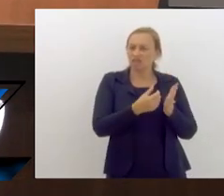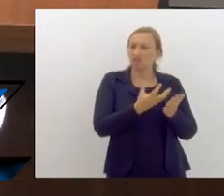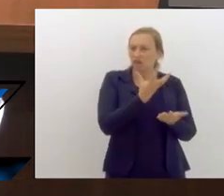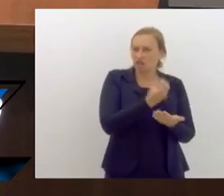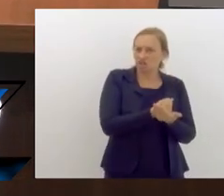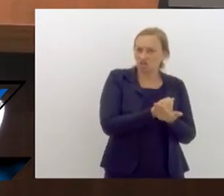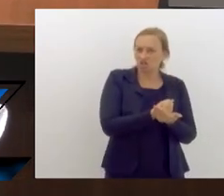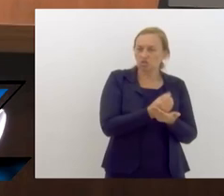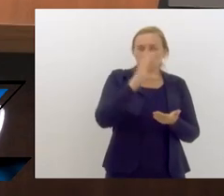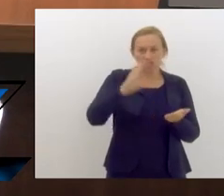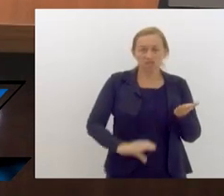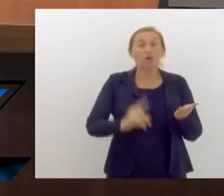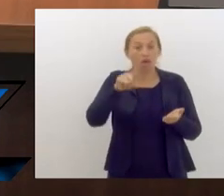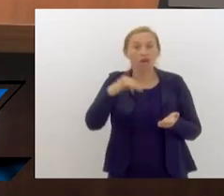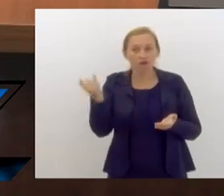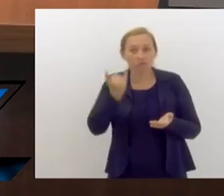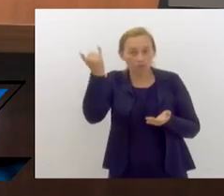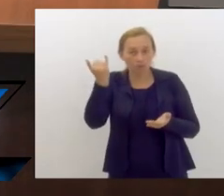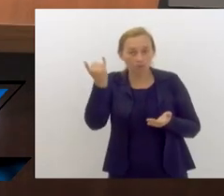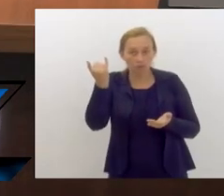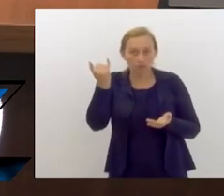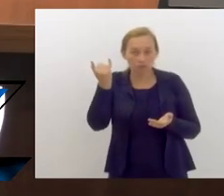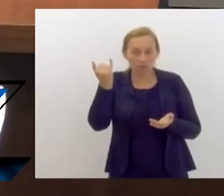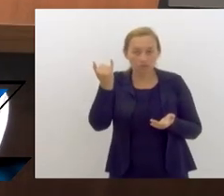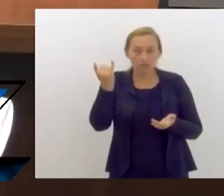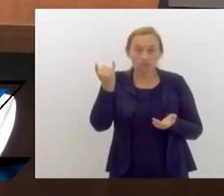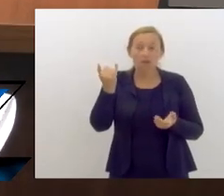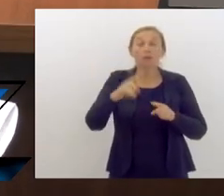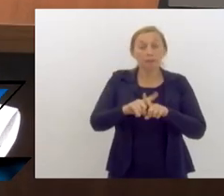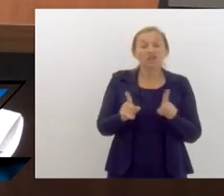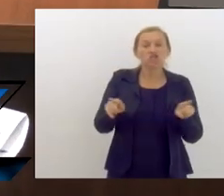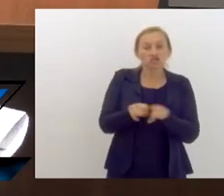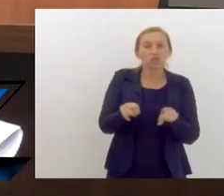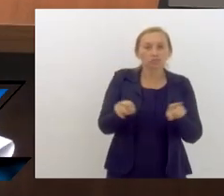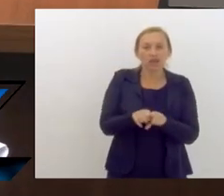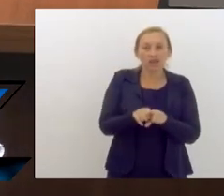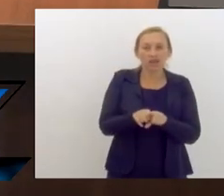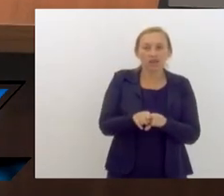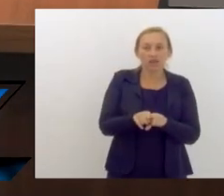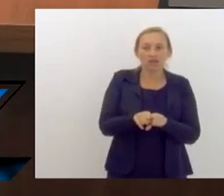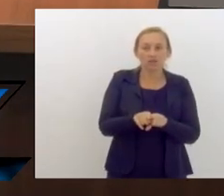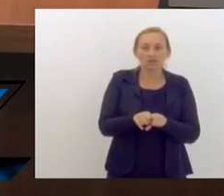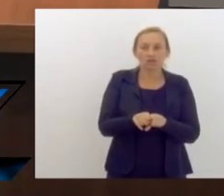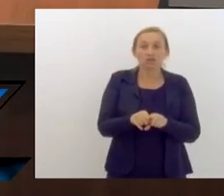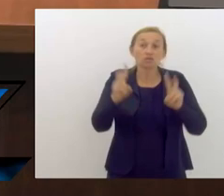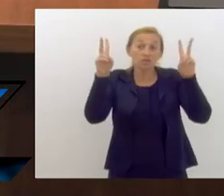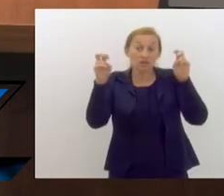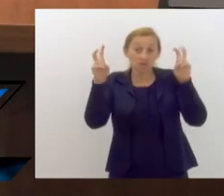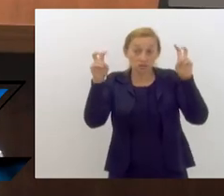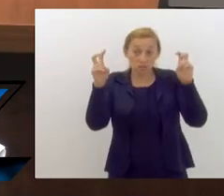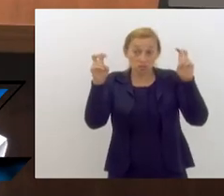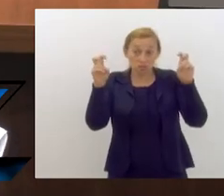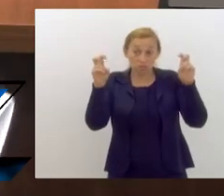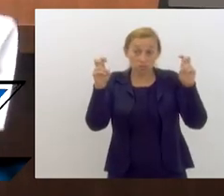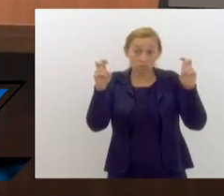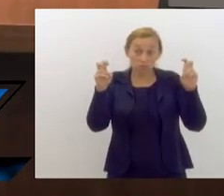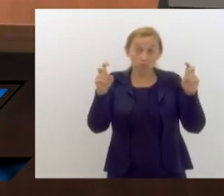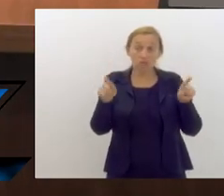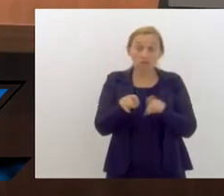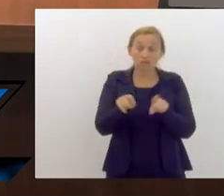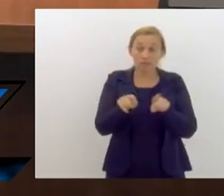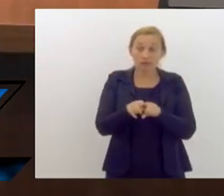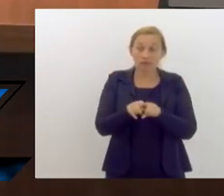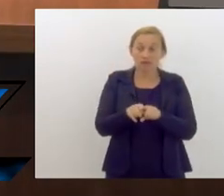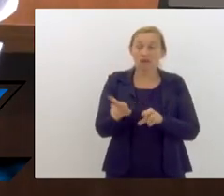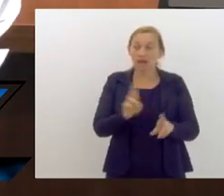não só paga os fatos de natureza civil mas também diante dos fatos de natureza penal eu